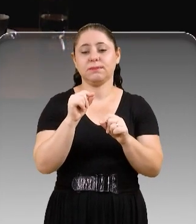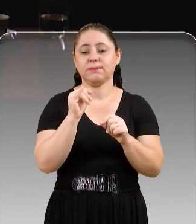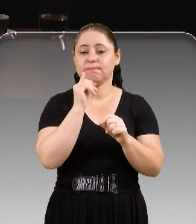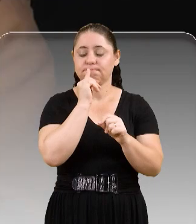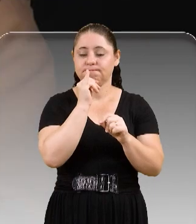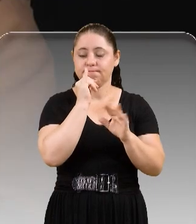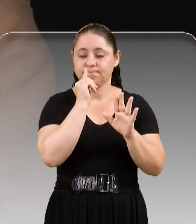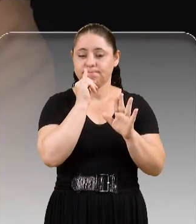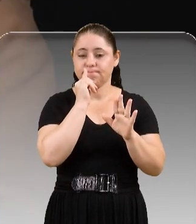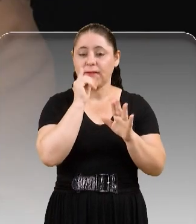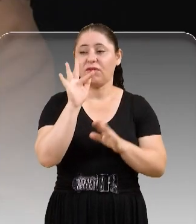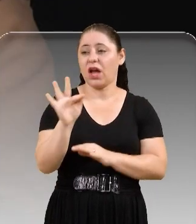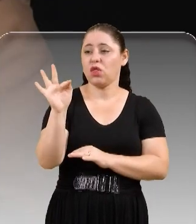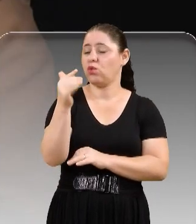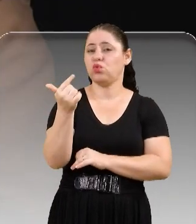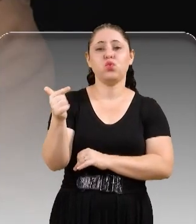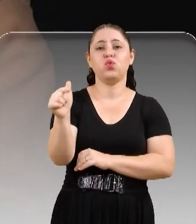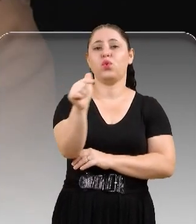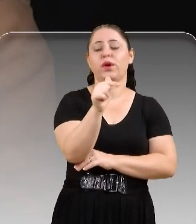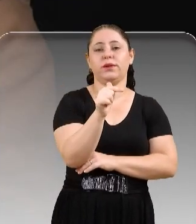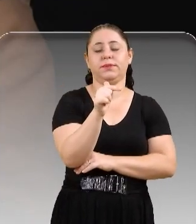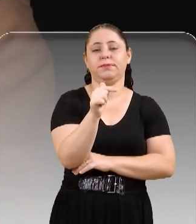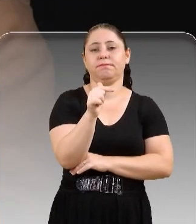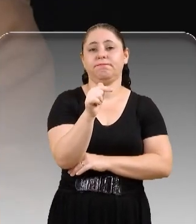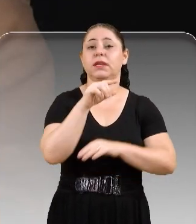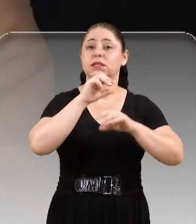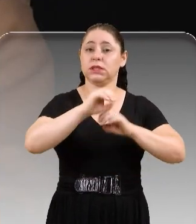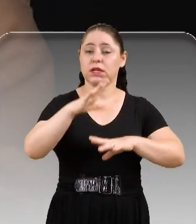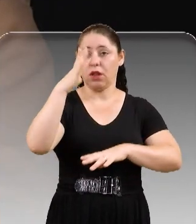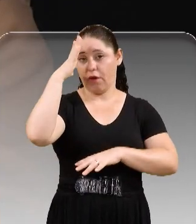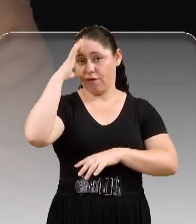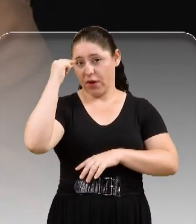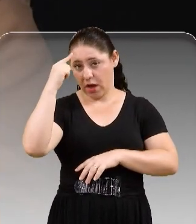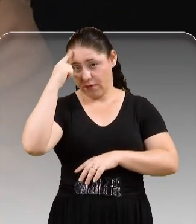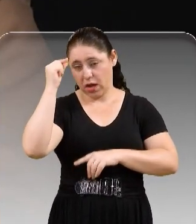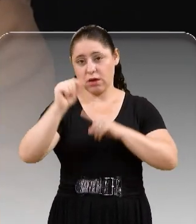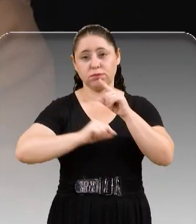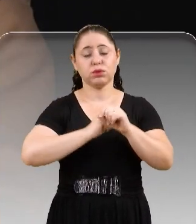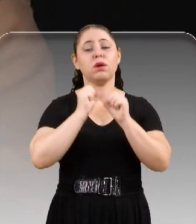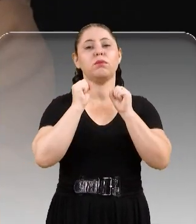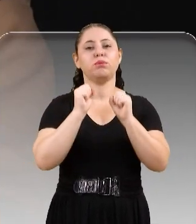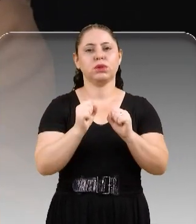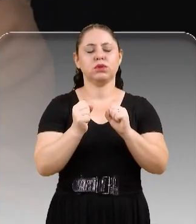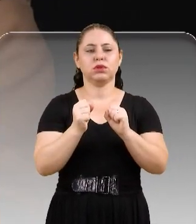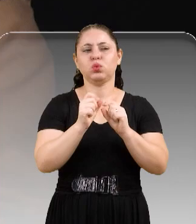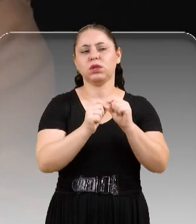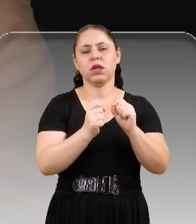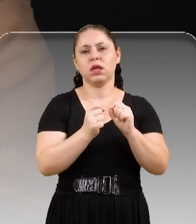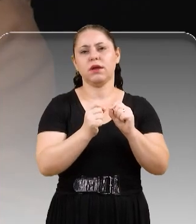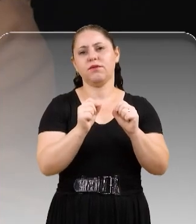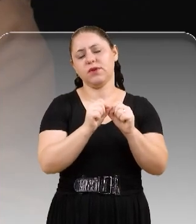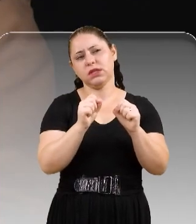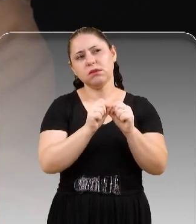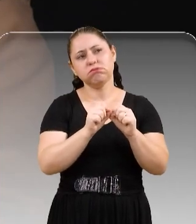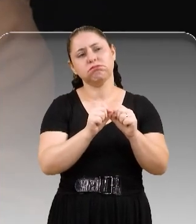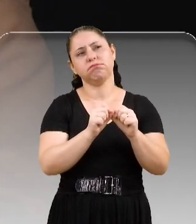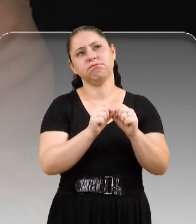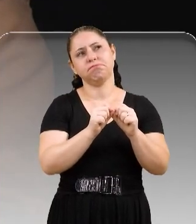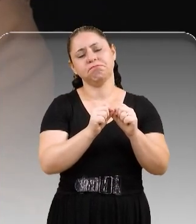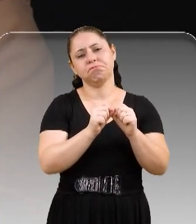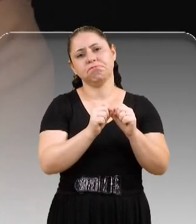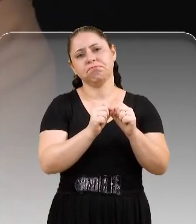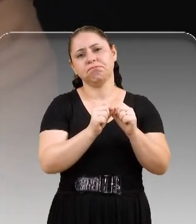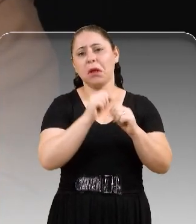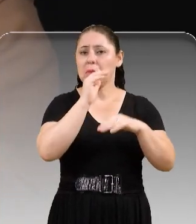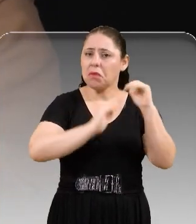vamos dizer, faculdades e um ensino superior que pudesse dar condições de